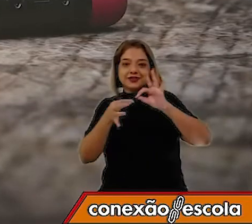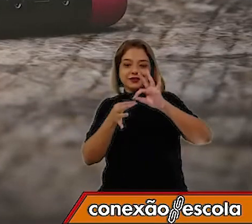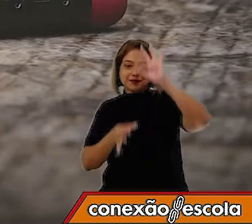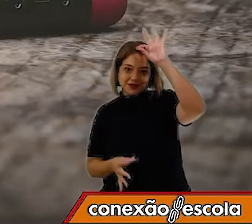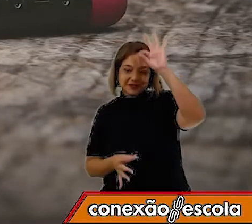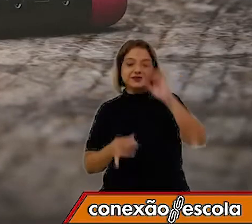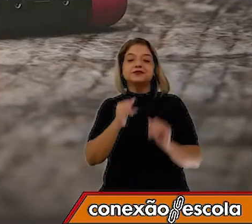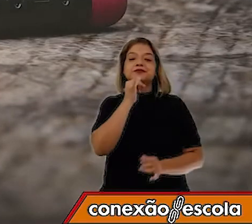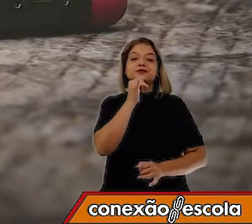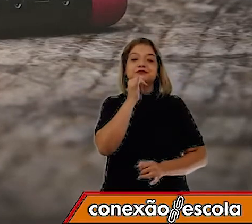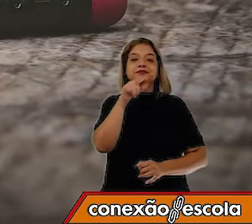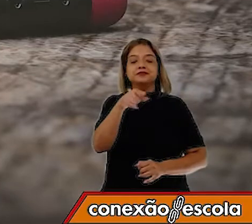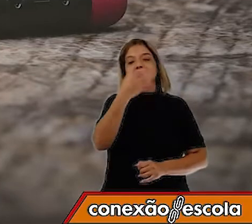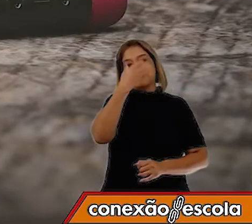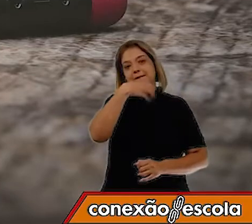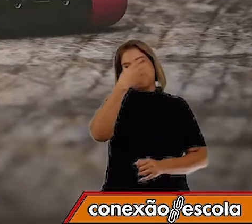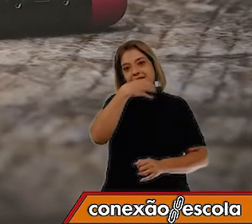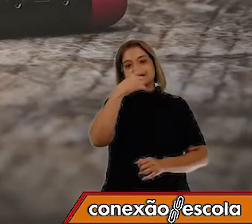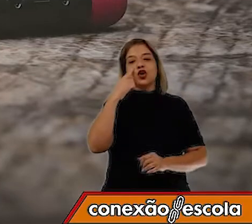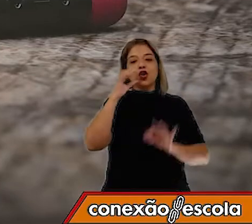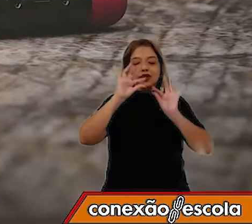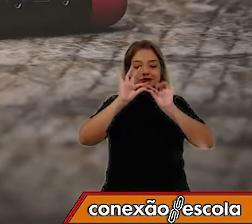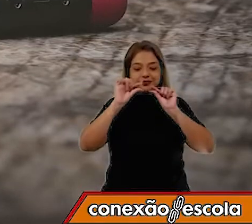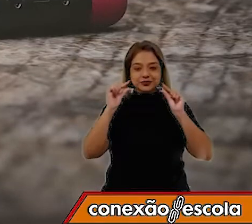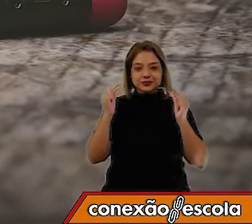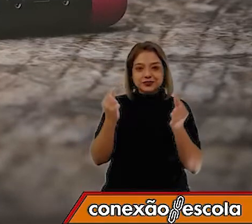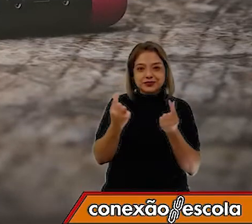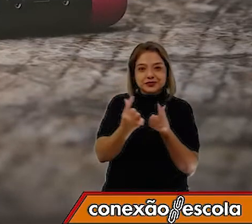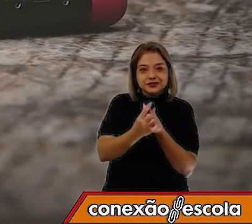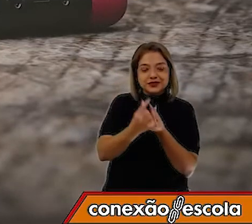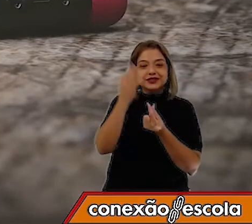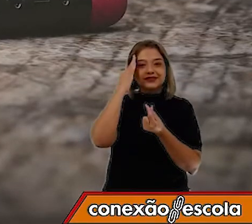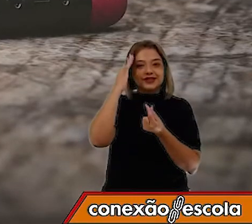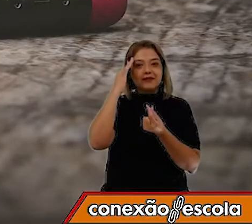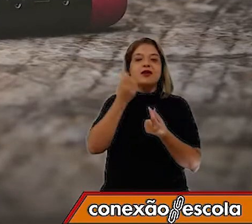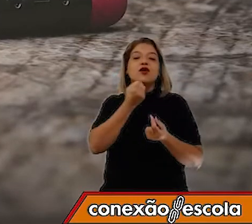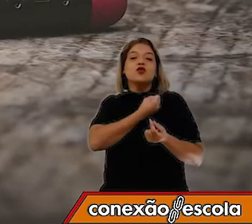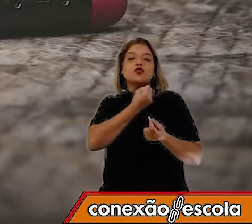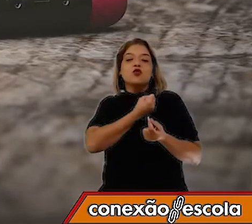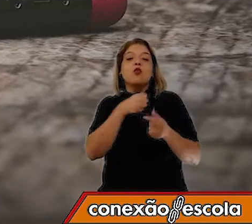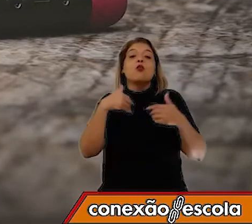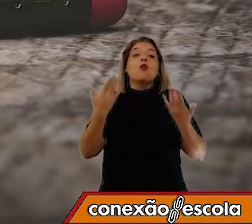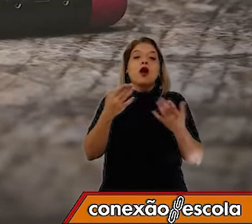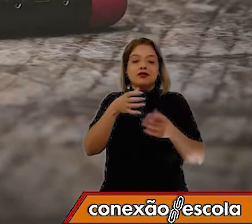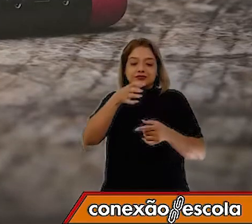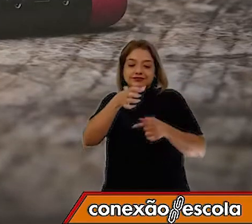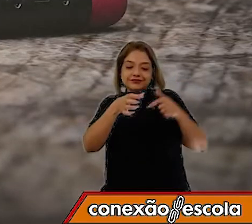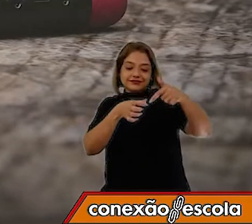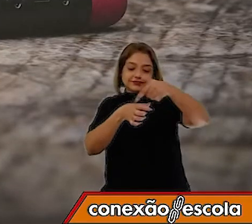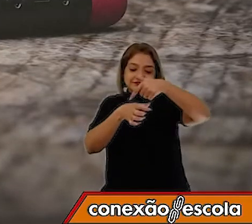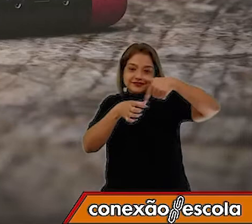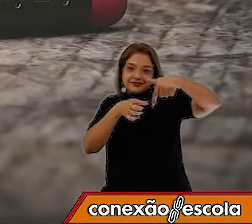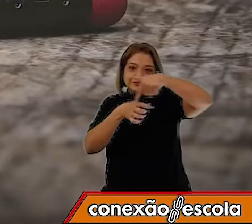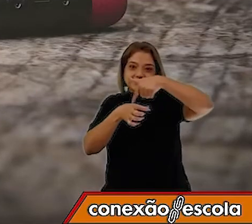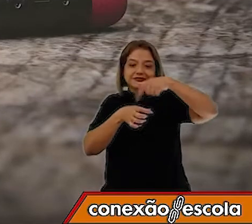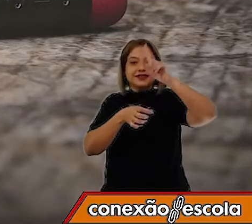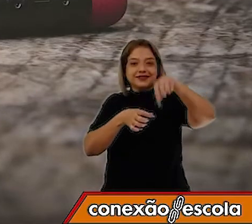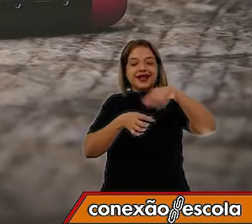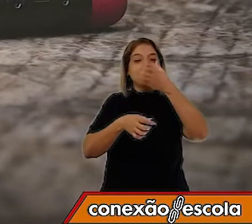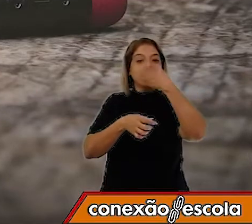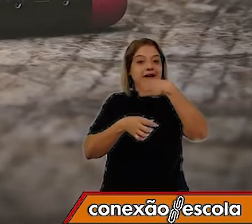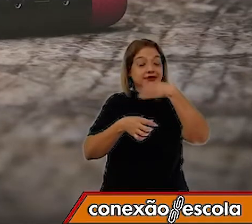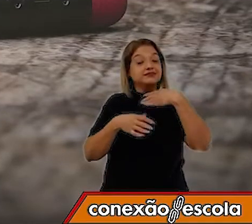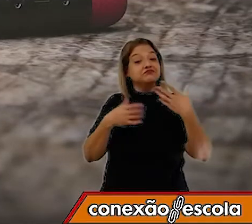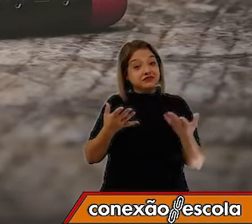a maçã. Está medindo a circunferência da maçã. Então, a necessidade,